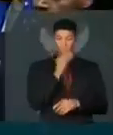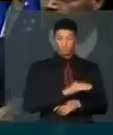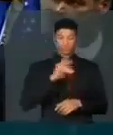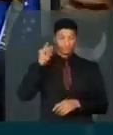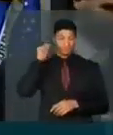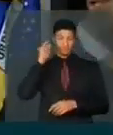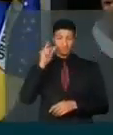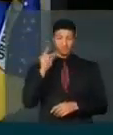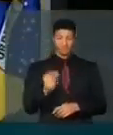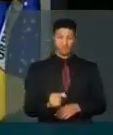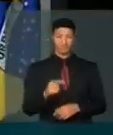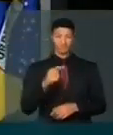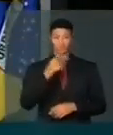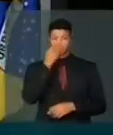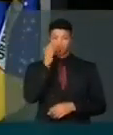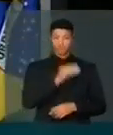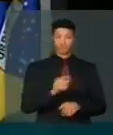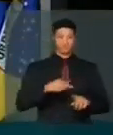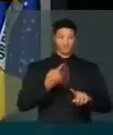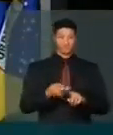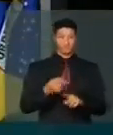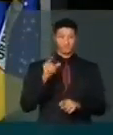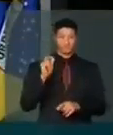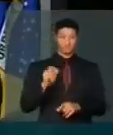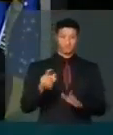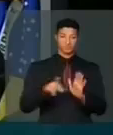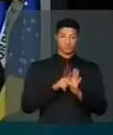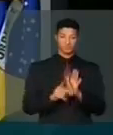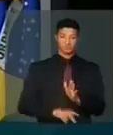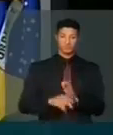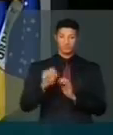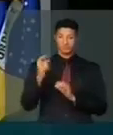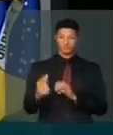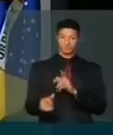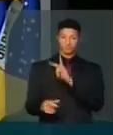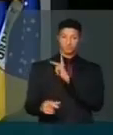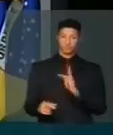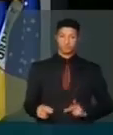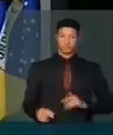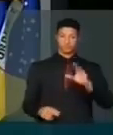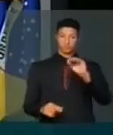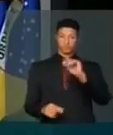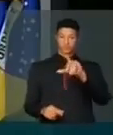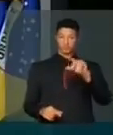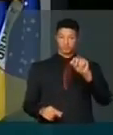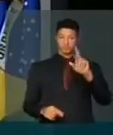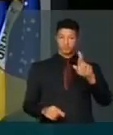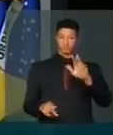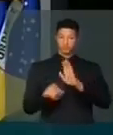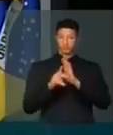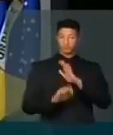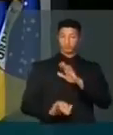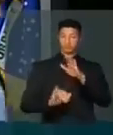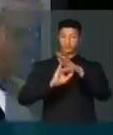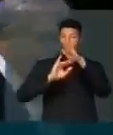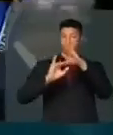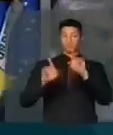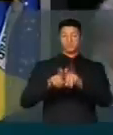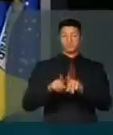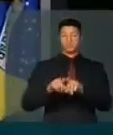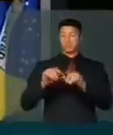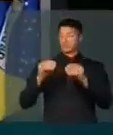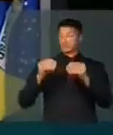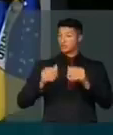sua história. Rejeição maior do que do próprio ex-presidente Fernando Collor de Mello no auge do seu impeachment. Bateu